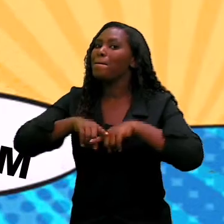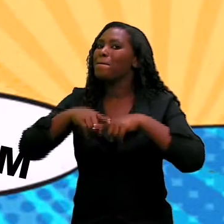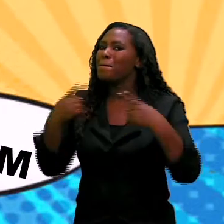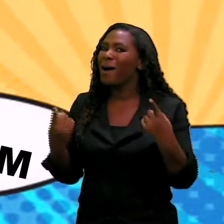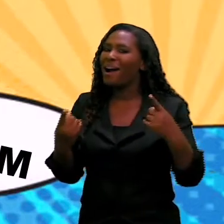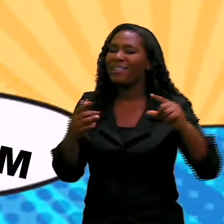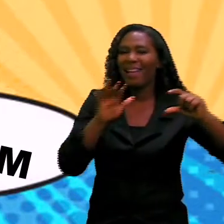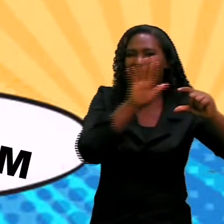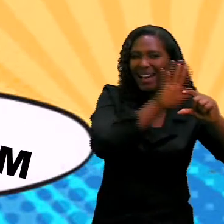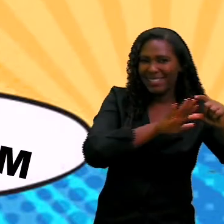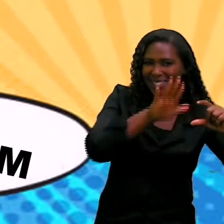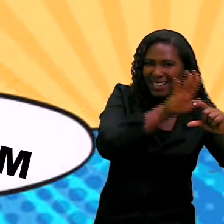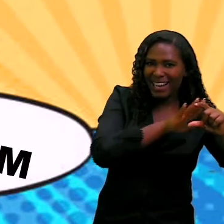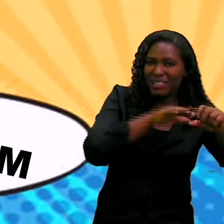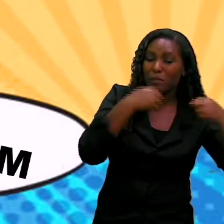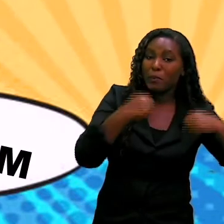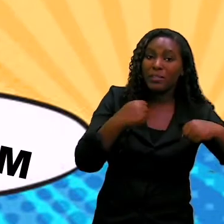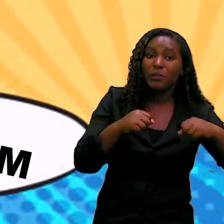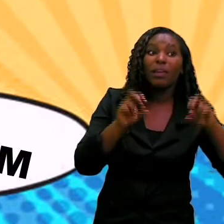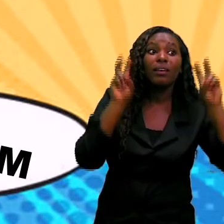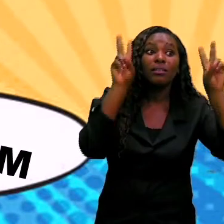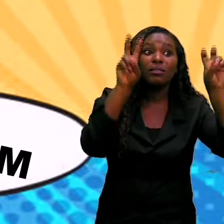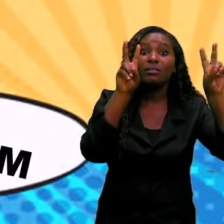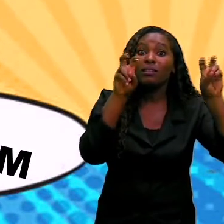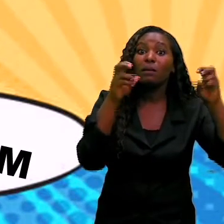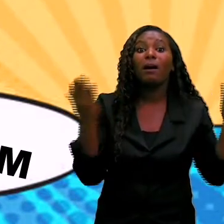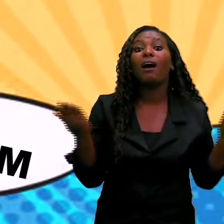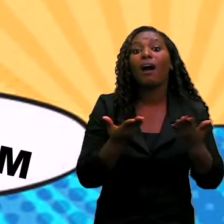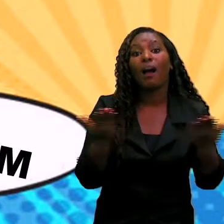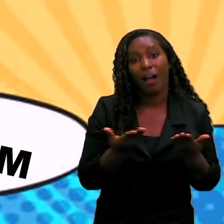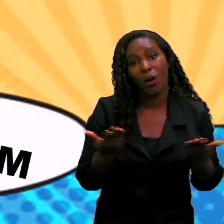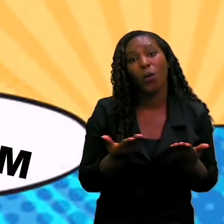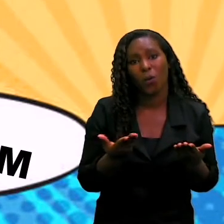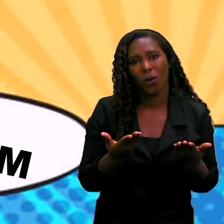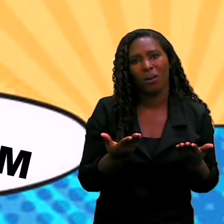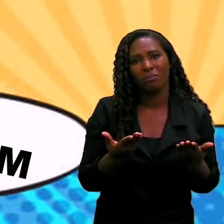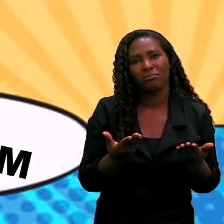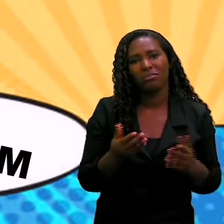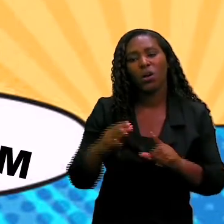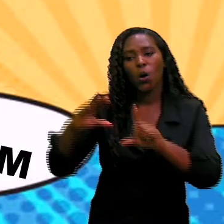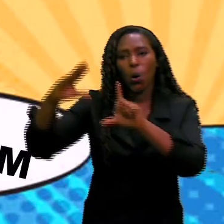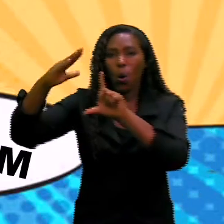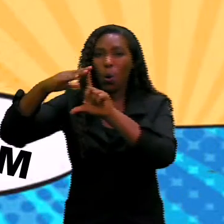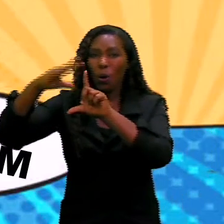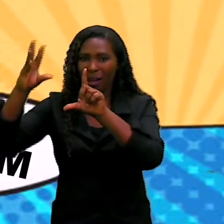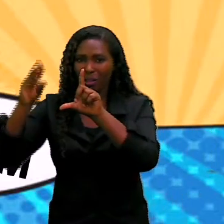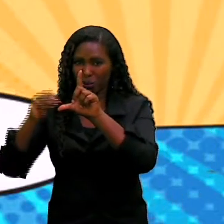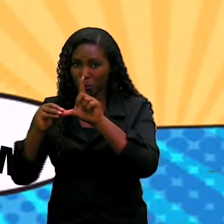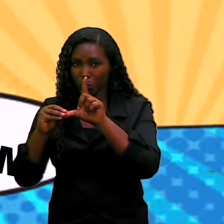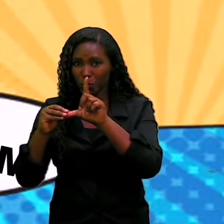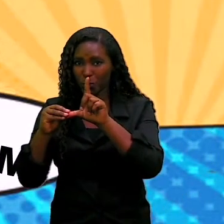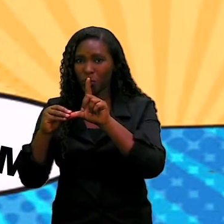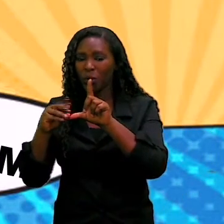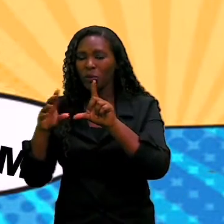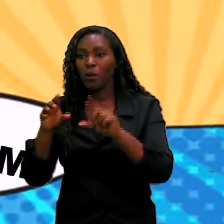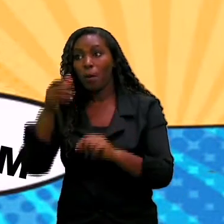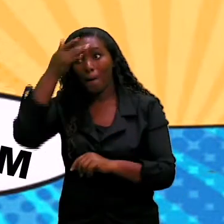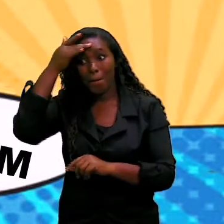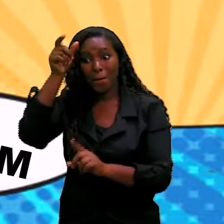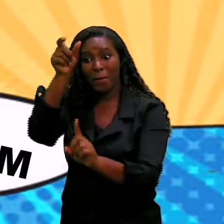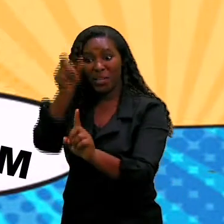Um fato da atualidade. O cartoon ele não retrata uma pessoa de maneira isolada, mas a